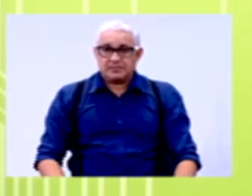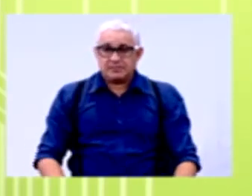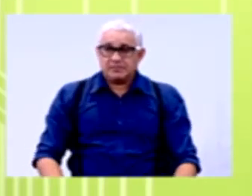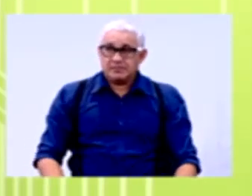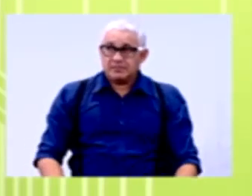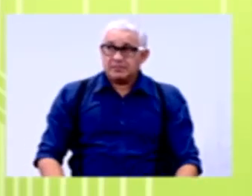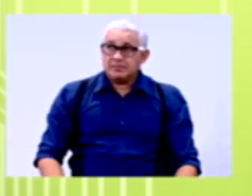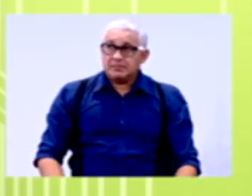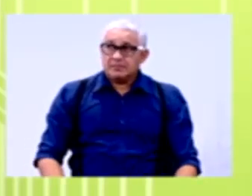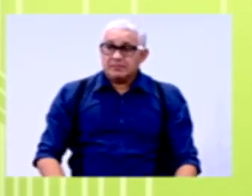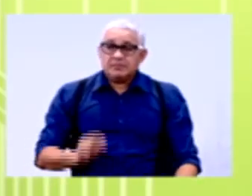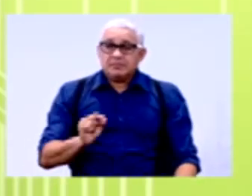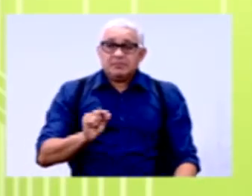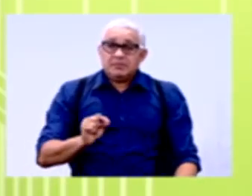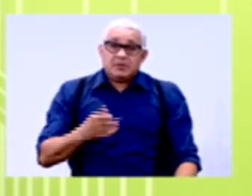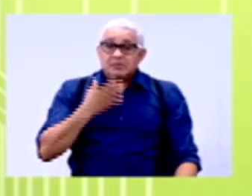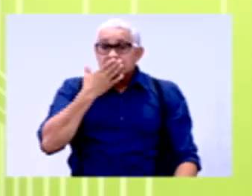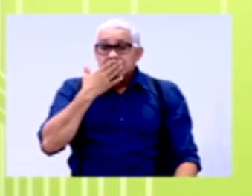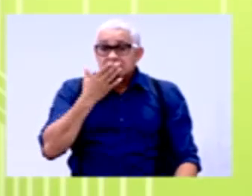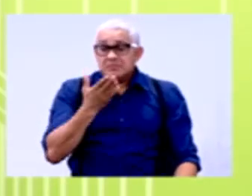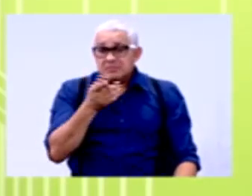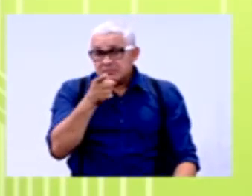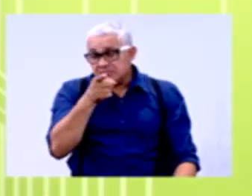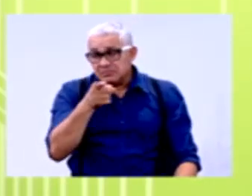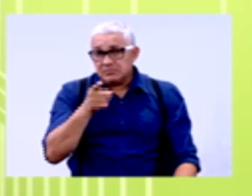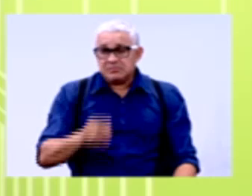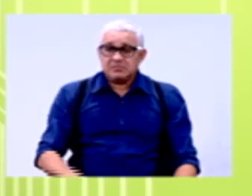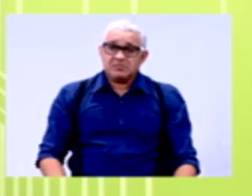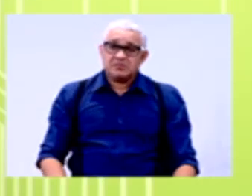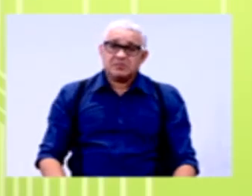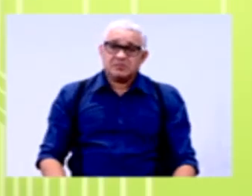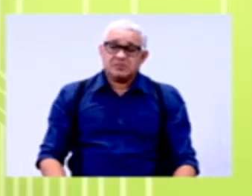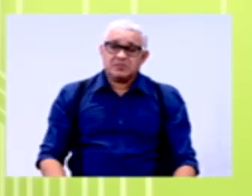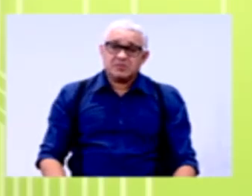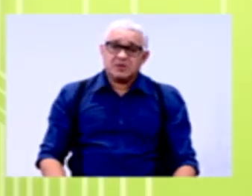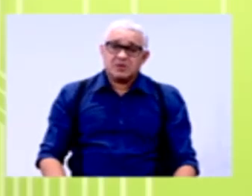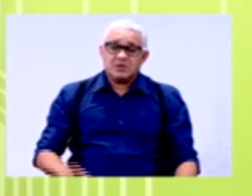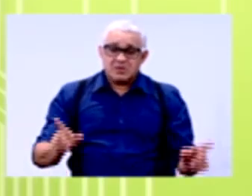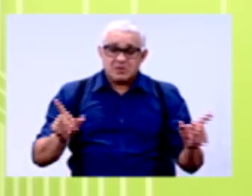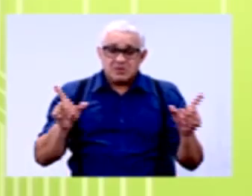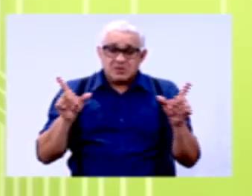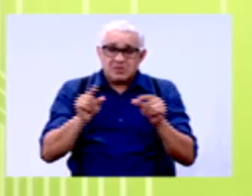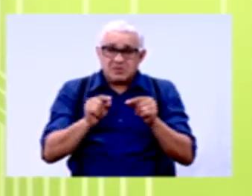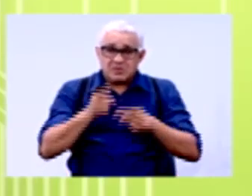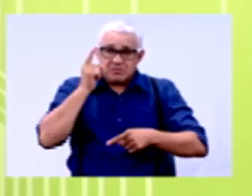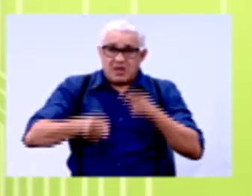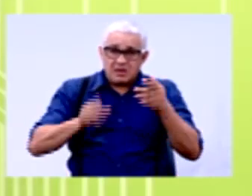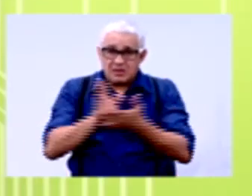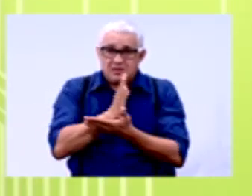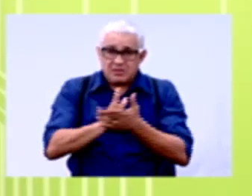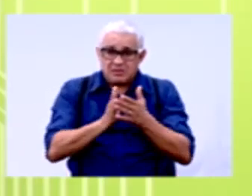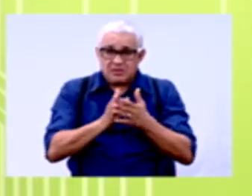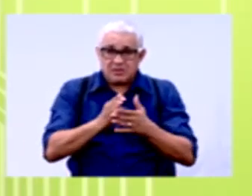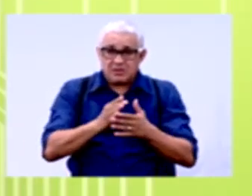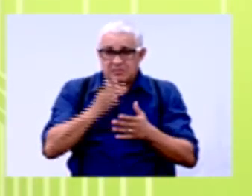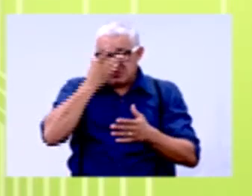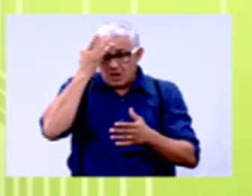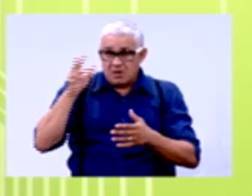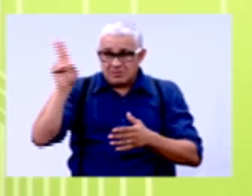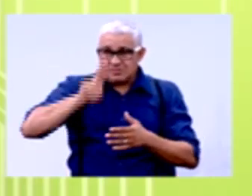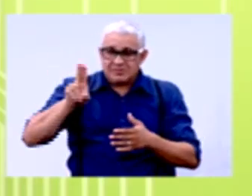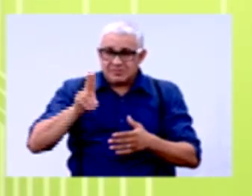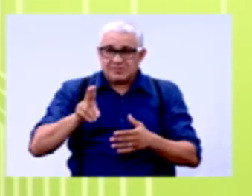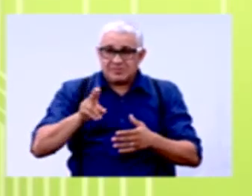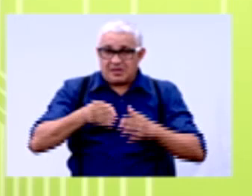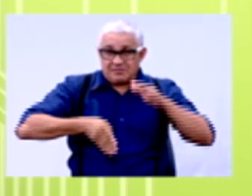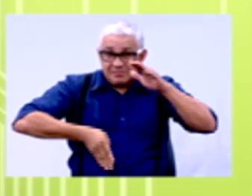é do que um formato de você restringir, por exemplo, a questão de acesso, né? Normalmente, quando o usuário ganha acesso dentro